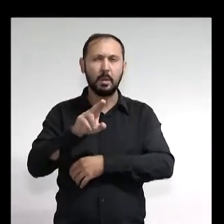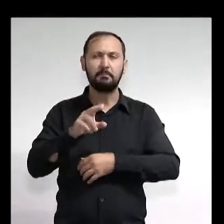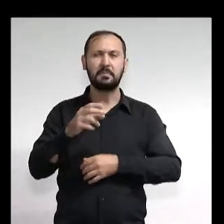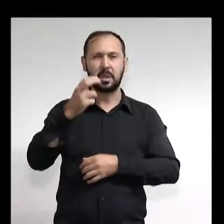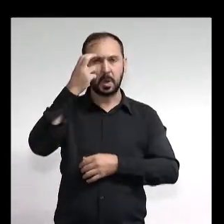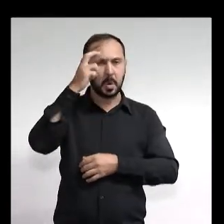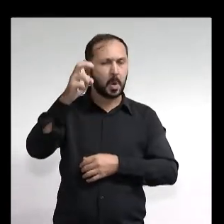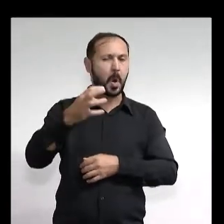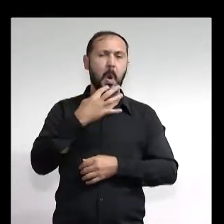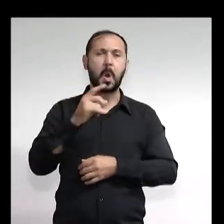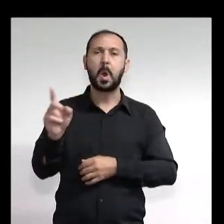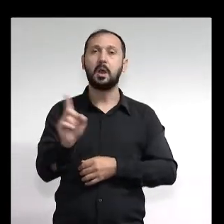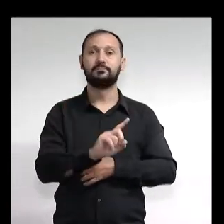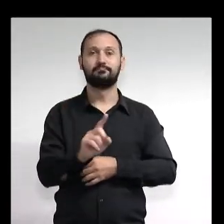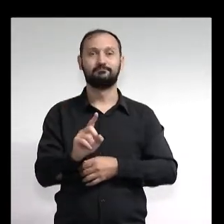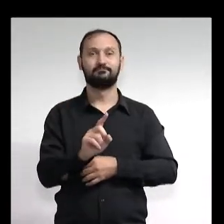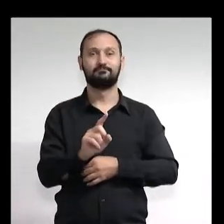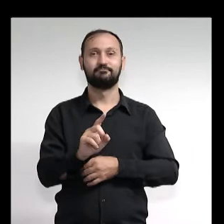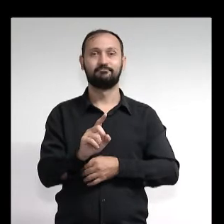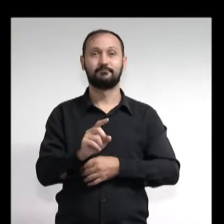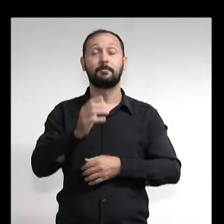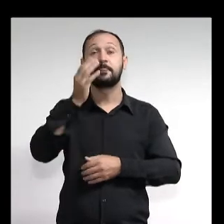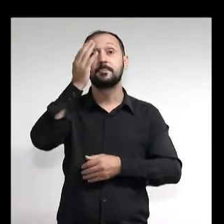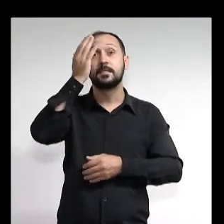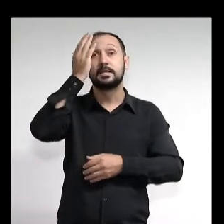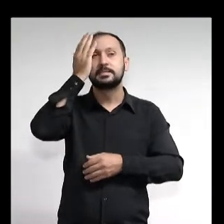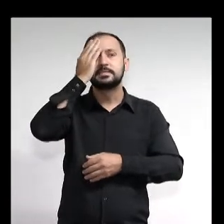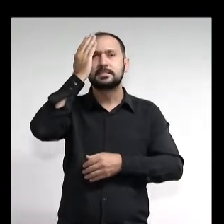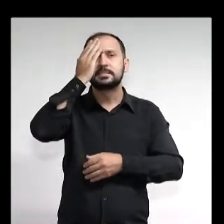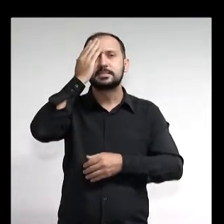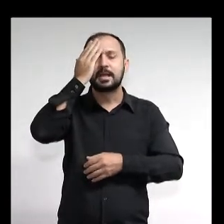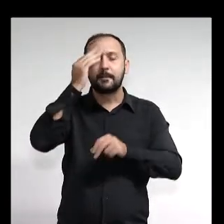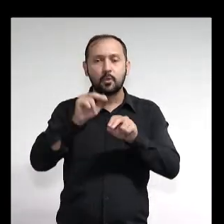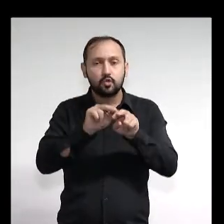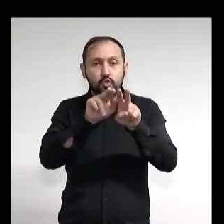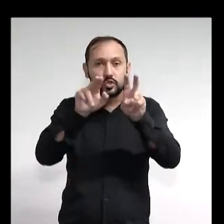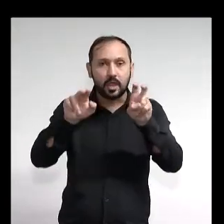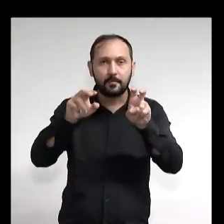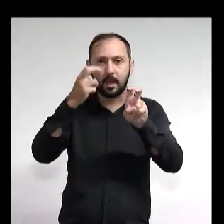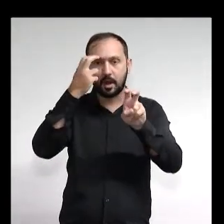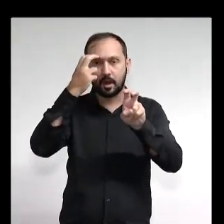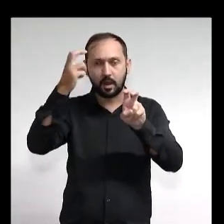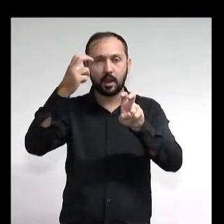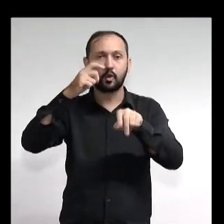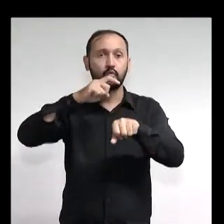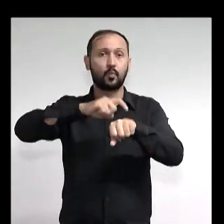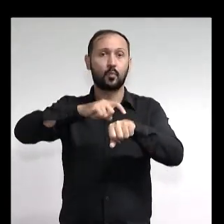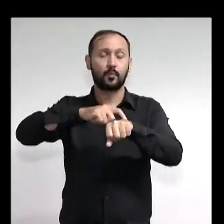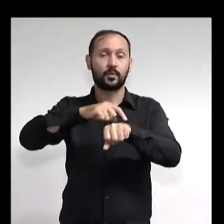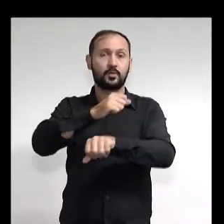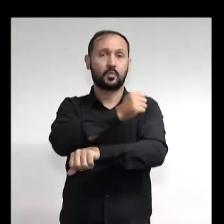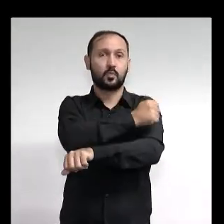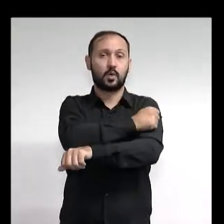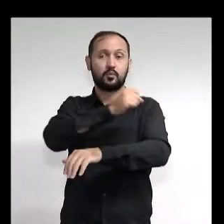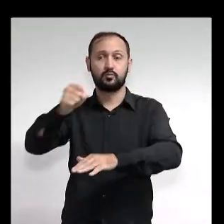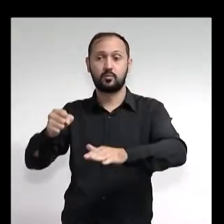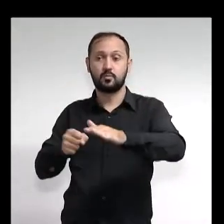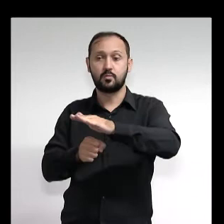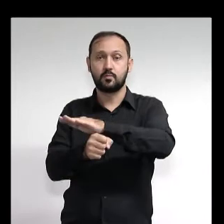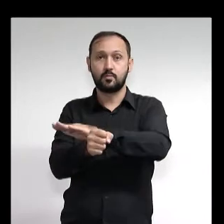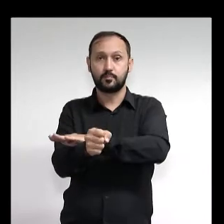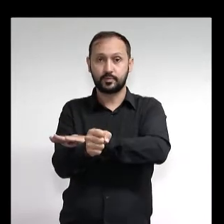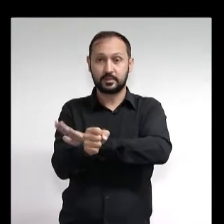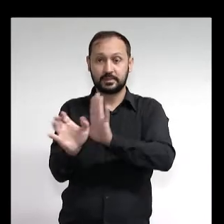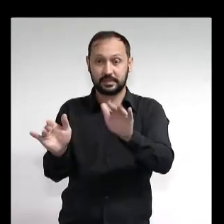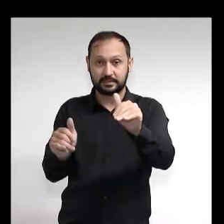altas habilidades, eles nunca tinham ouvido falar sobre altas habilidades. Então, eles passaram a saber o que é altas habilidades a partir do